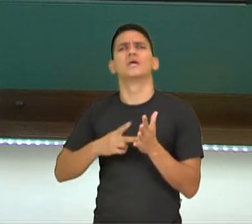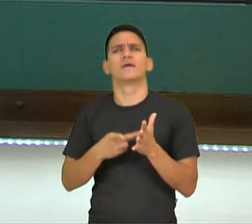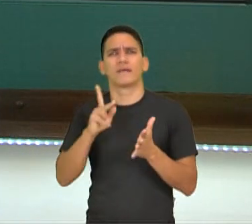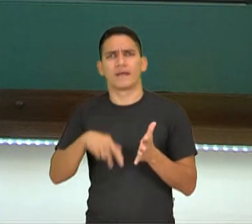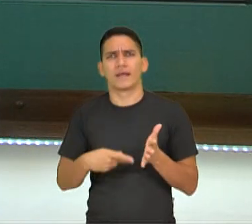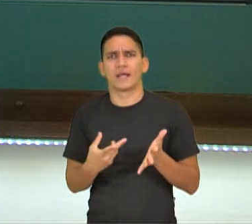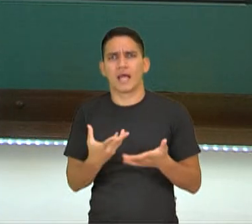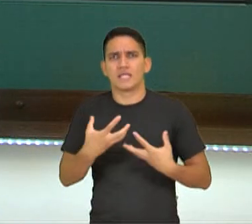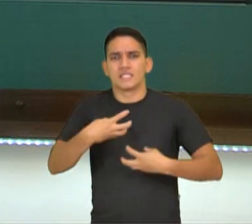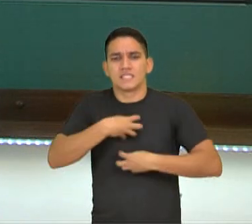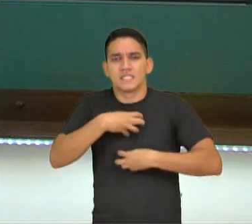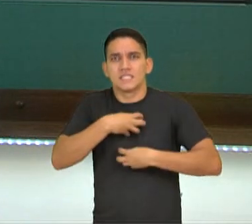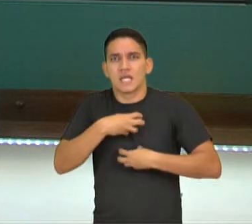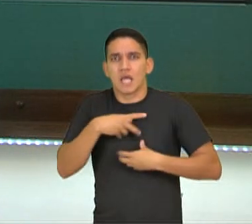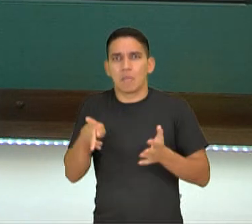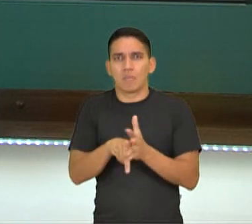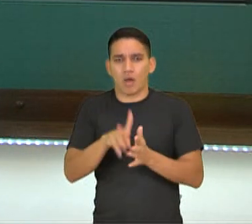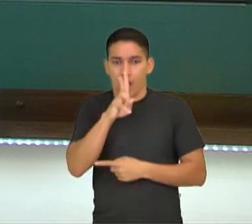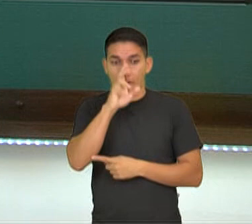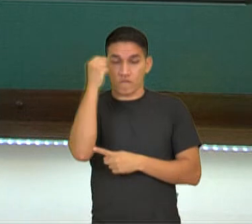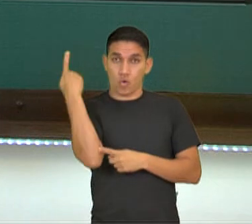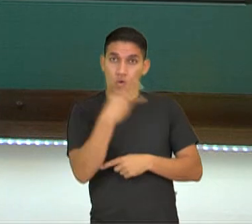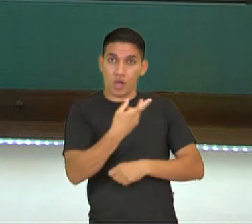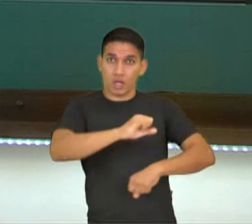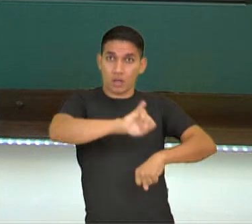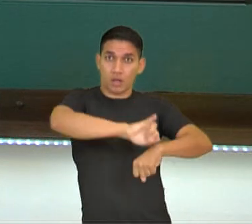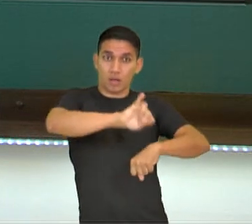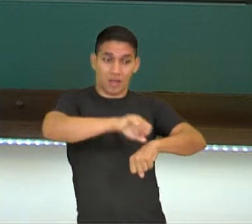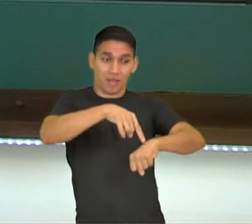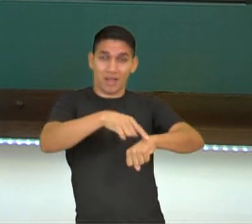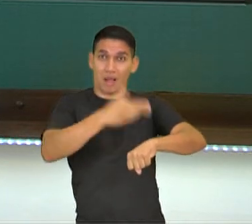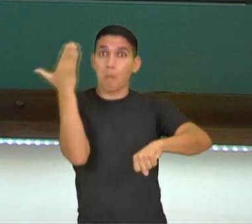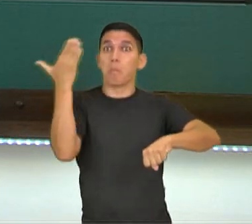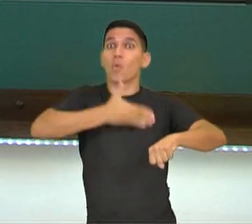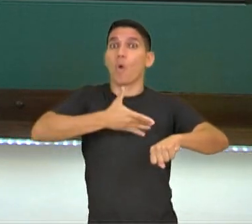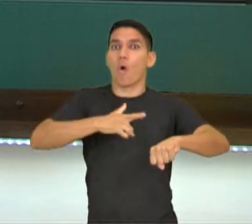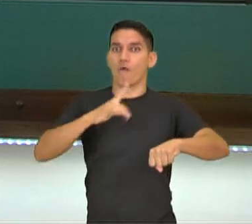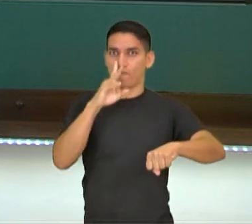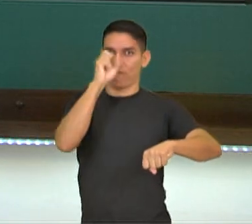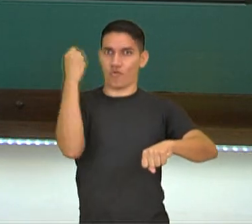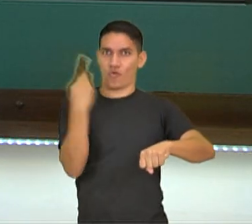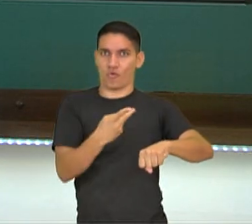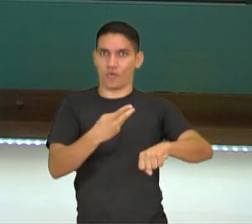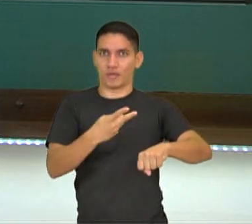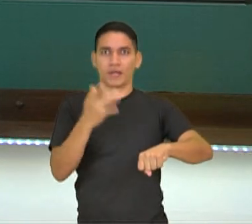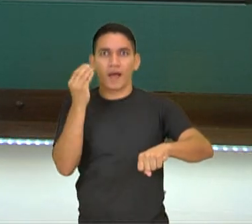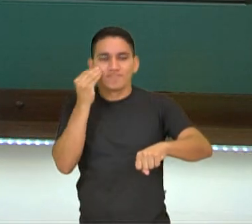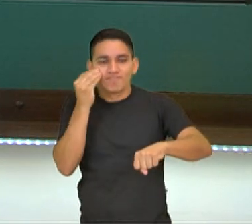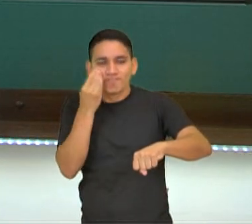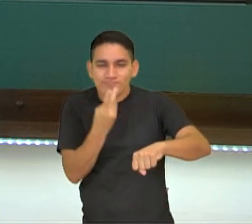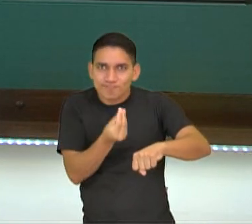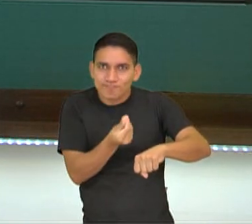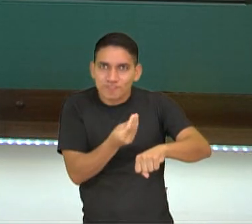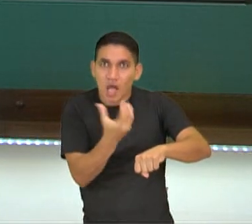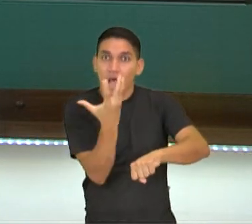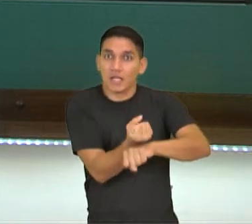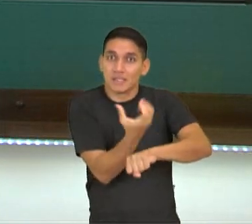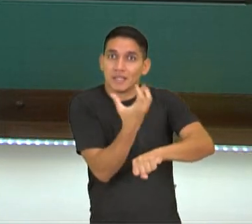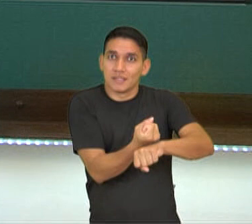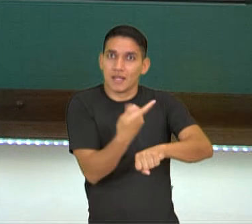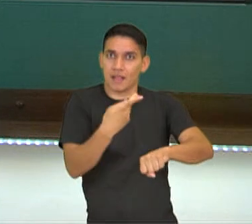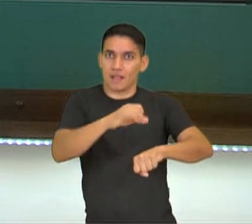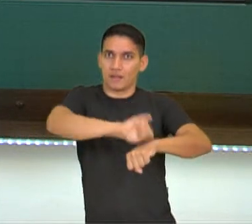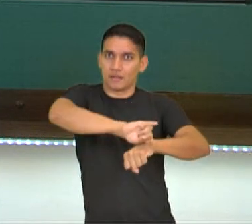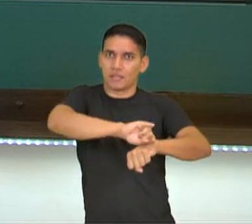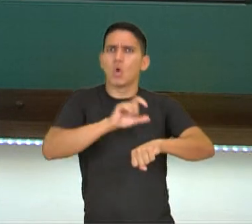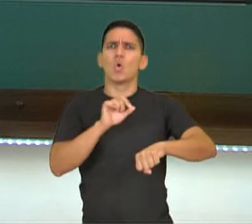que sente a força que atua nela. A carga que prova a força, ok? Então eu tenho uma carga que vai sentir a força, e quem